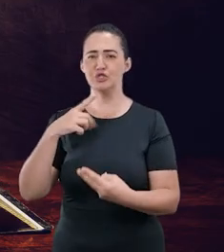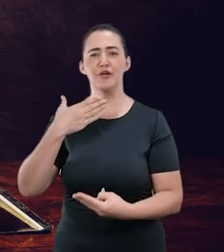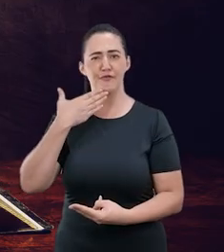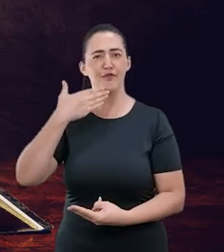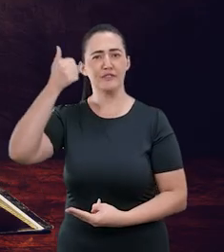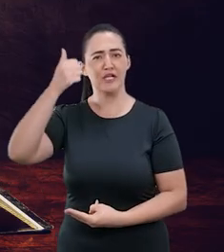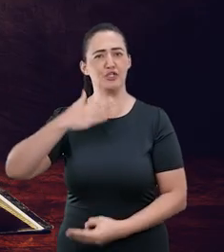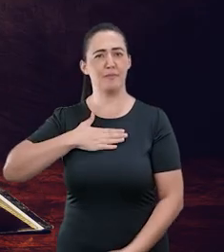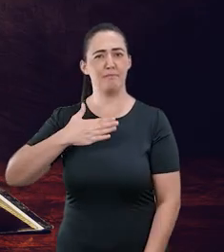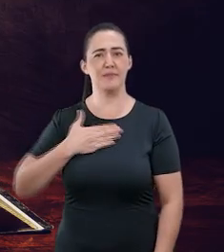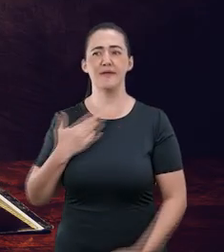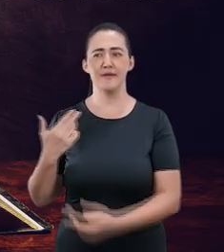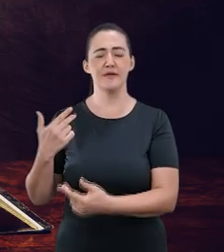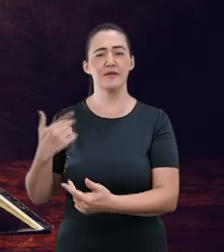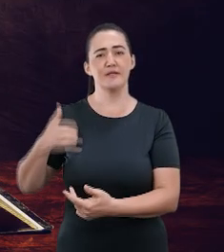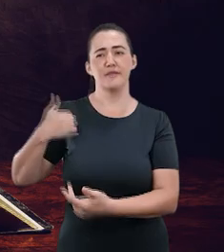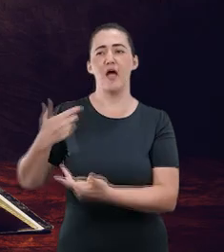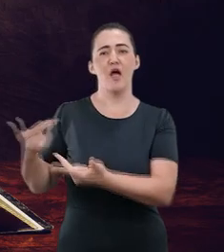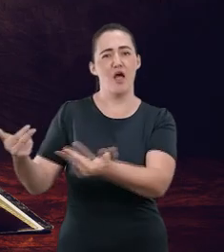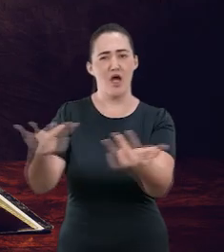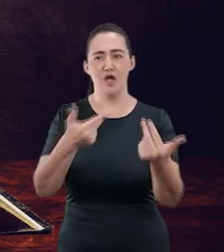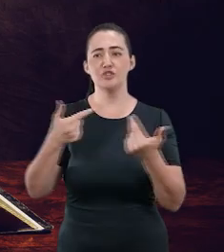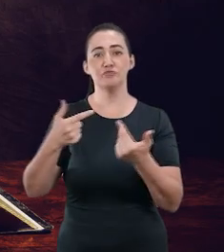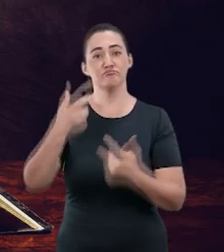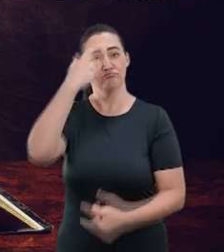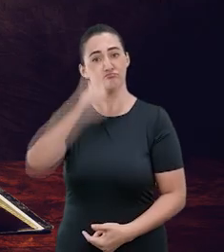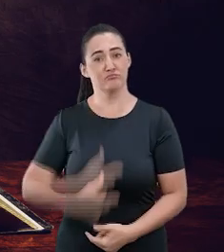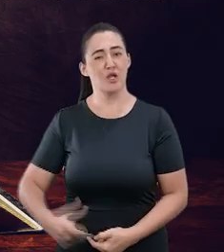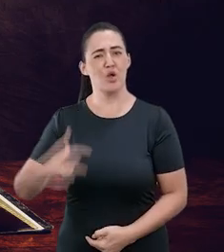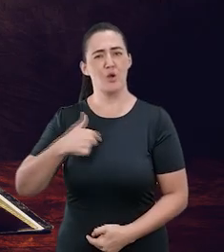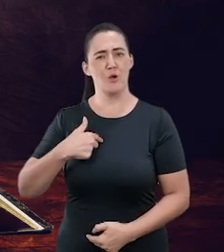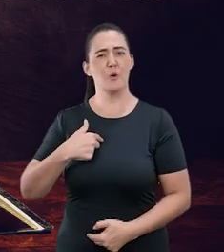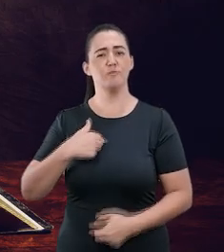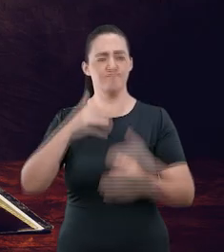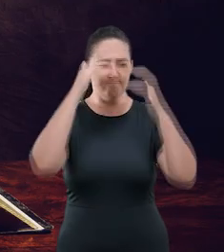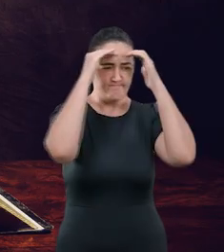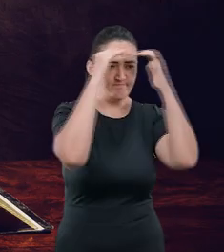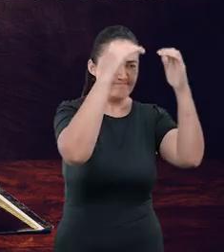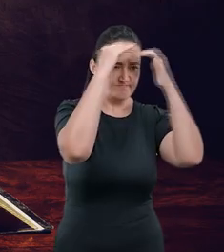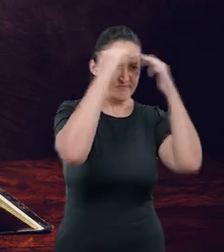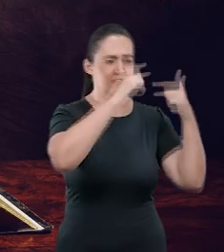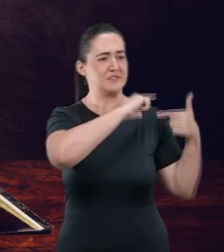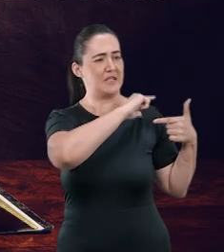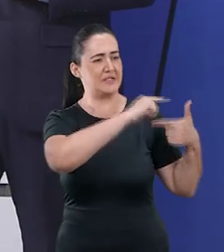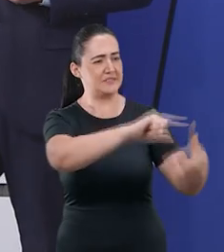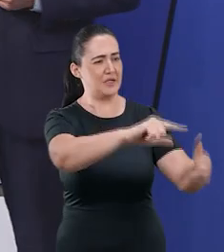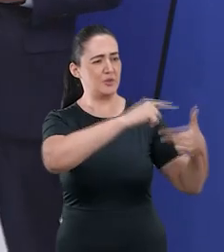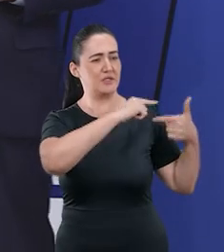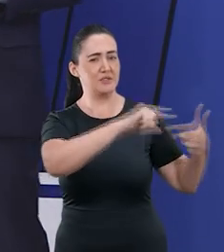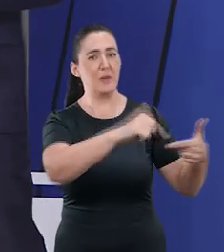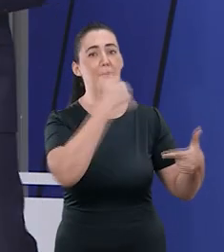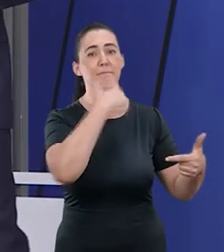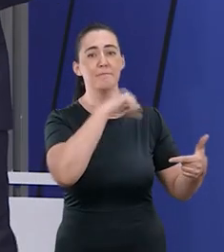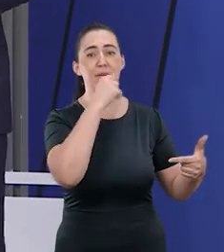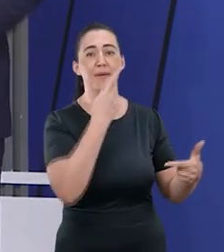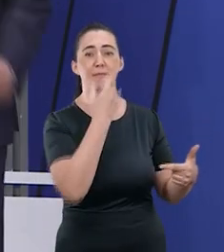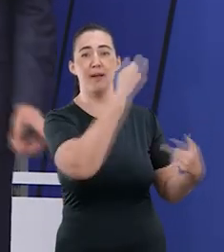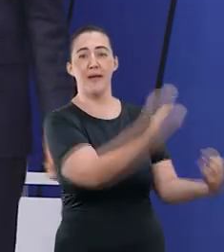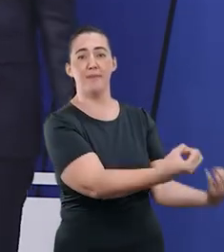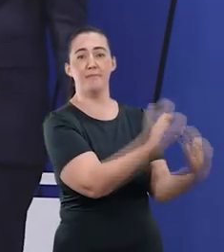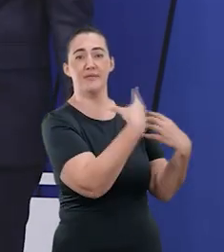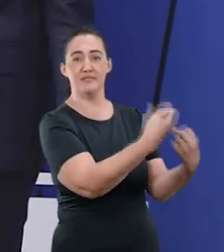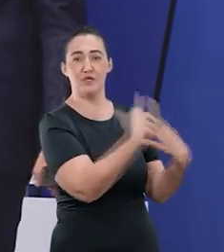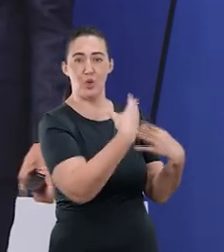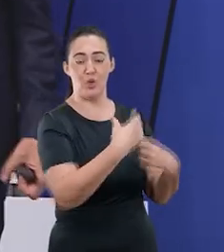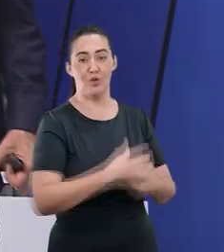idade, sendo extremamente zeloso das tradições dos meus pais. Olha o que Paulo está dizendo aqui. Eu,